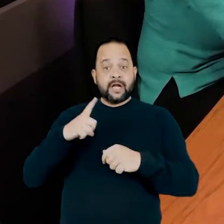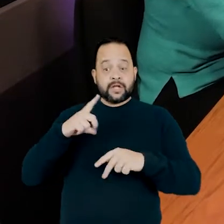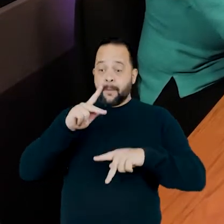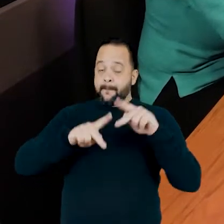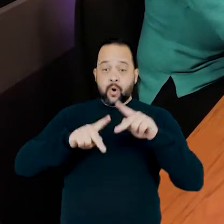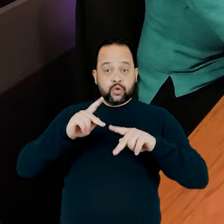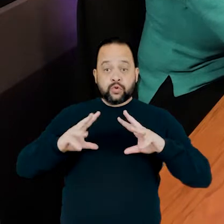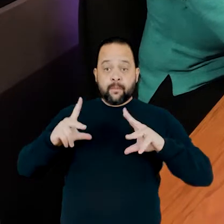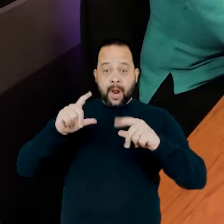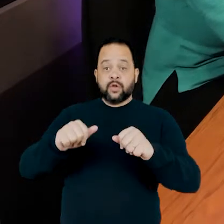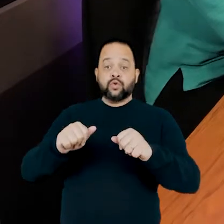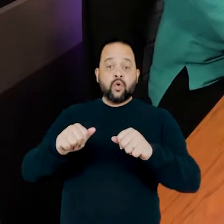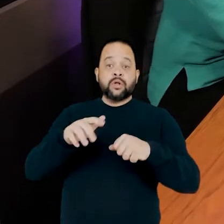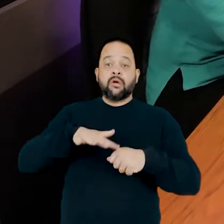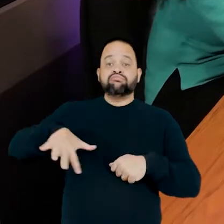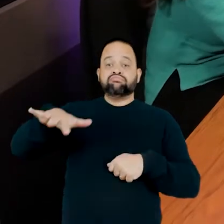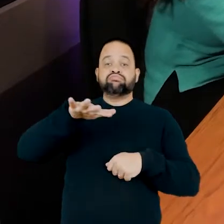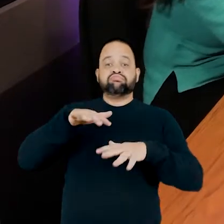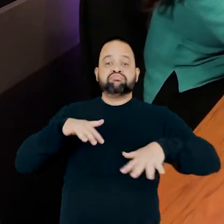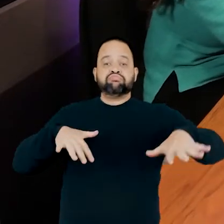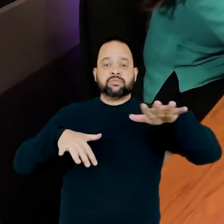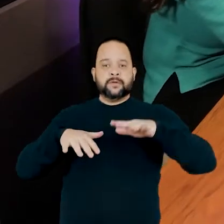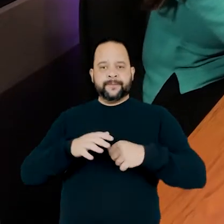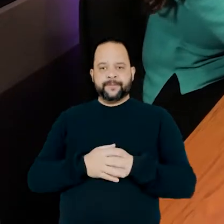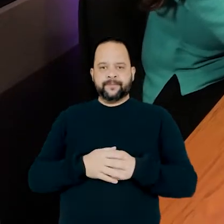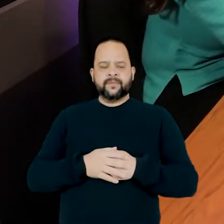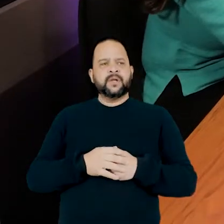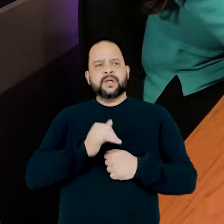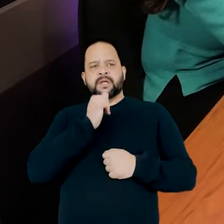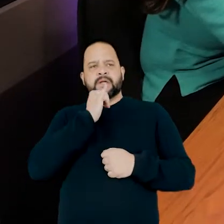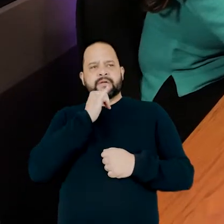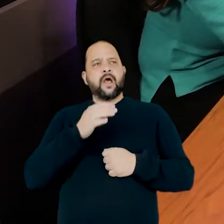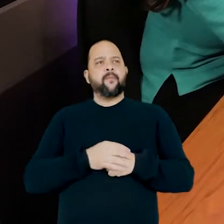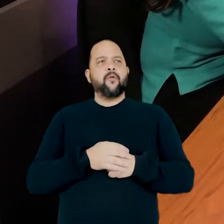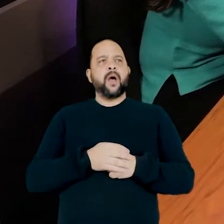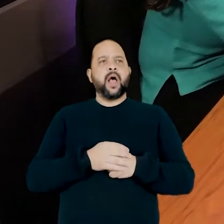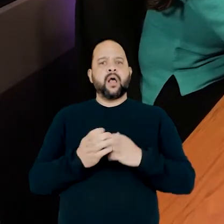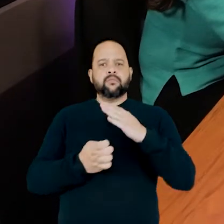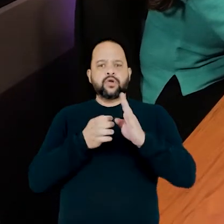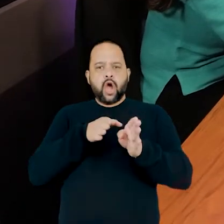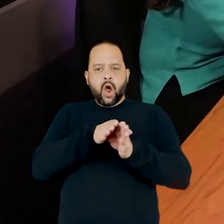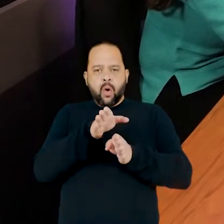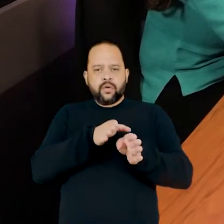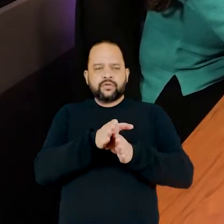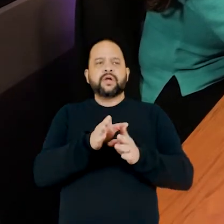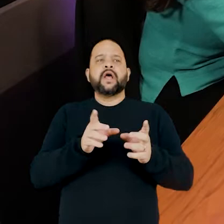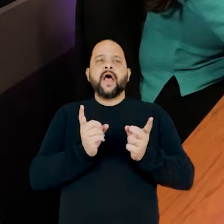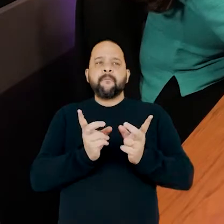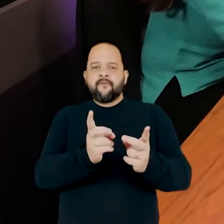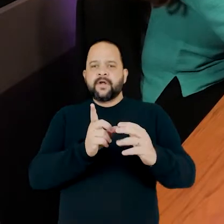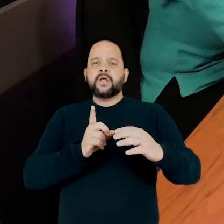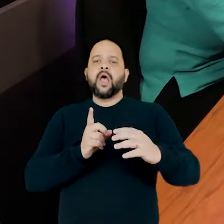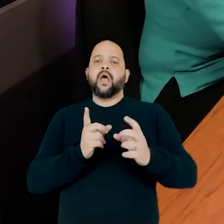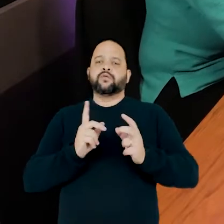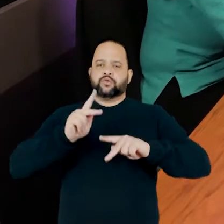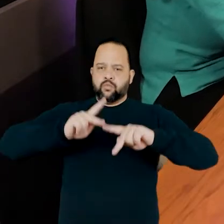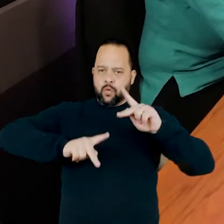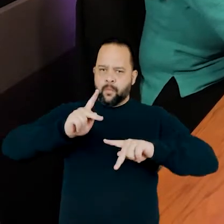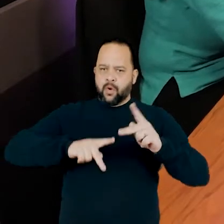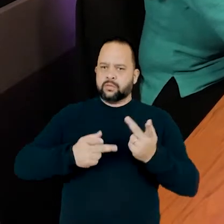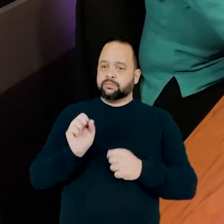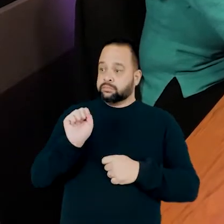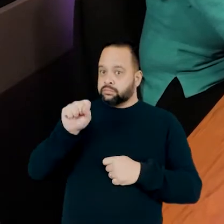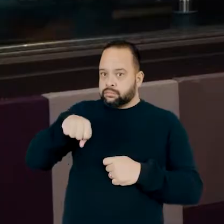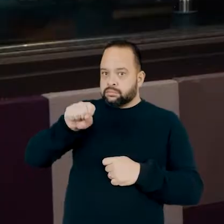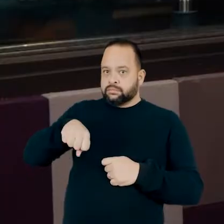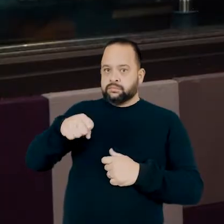Eu não tinha ideia disso, dessa linha de atendimento. Tipo, é uma consultoria com a venda do produto de vocês ali, né? Sim,